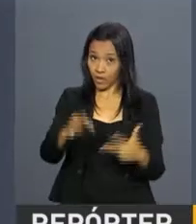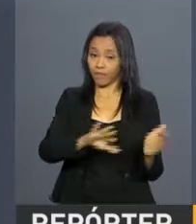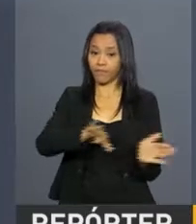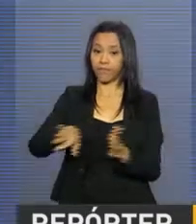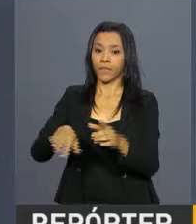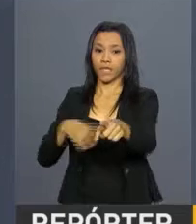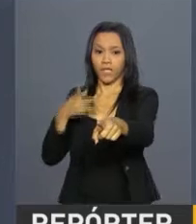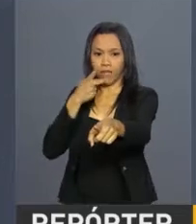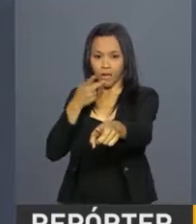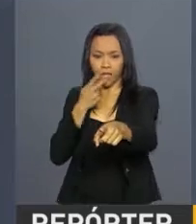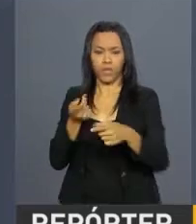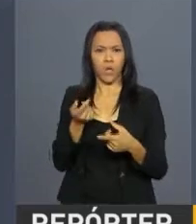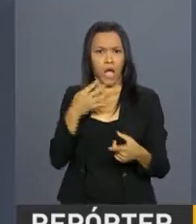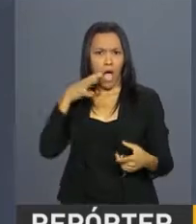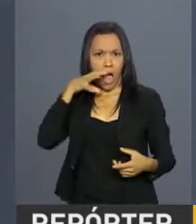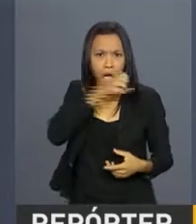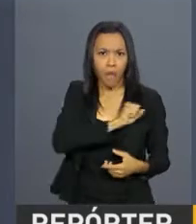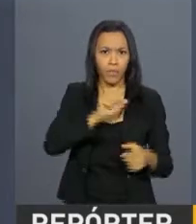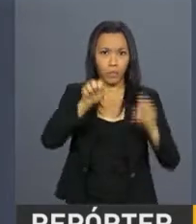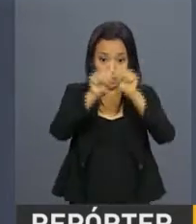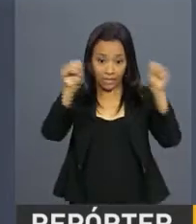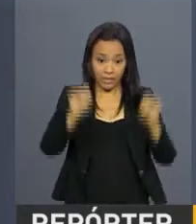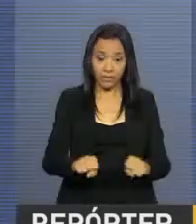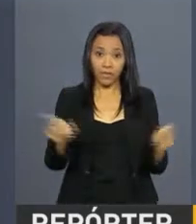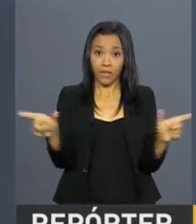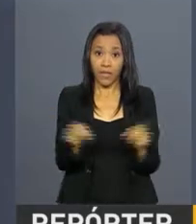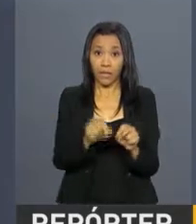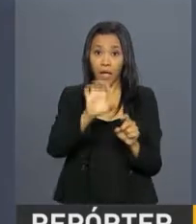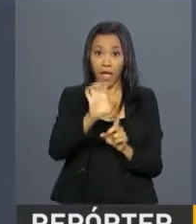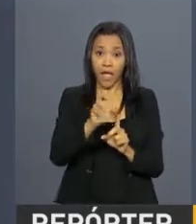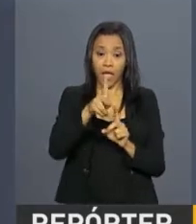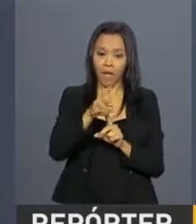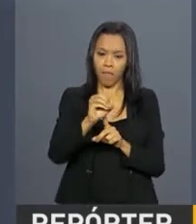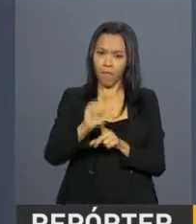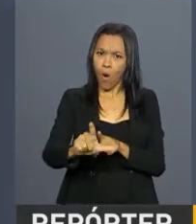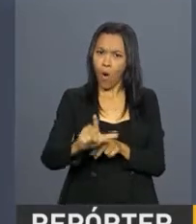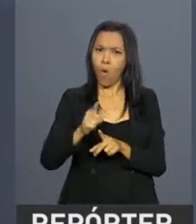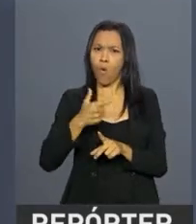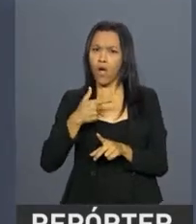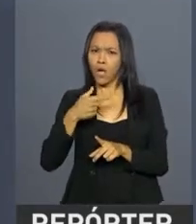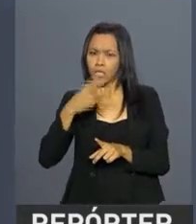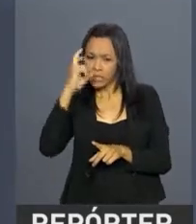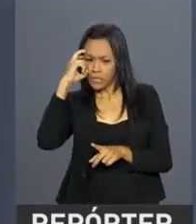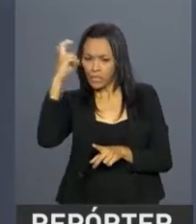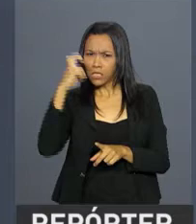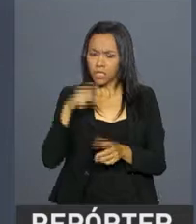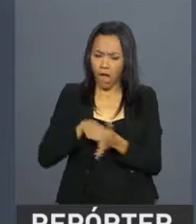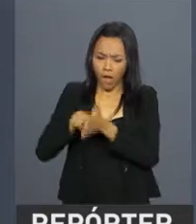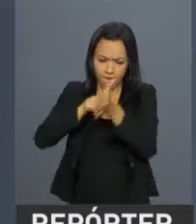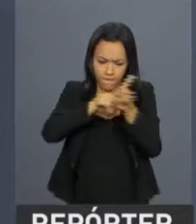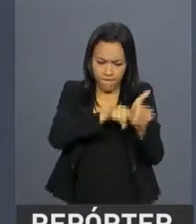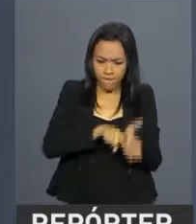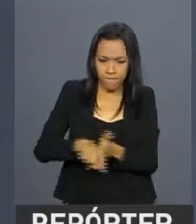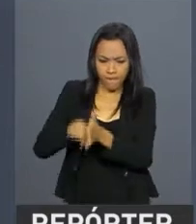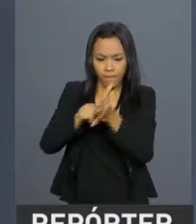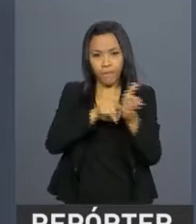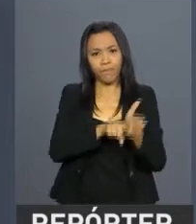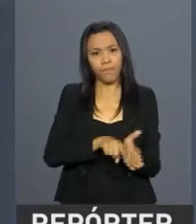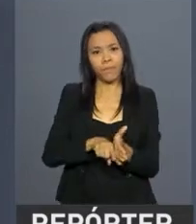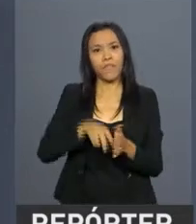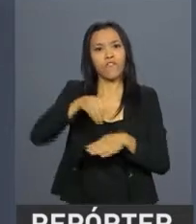o e poll vai permitir uma investigação mais inteligente será um grande cérebro